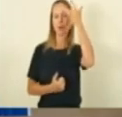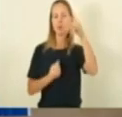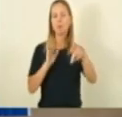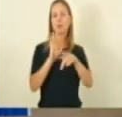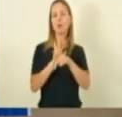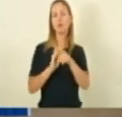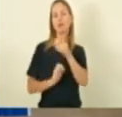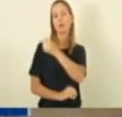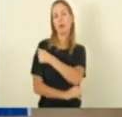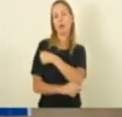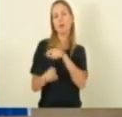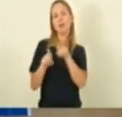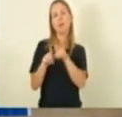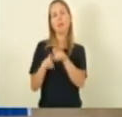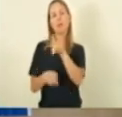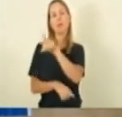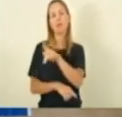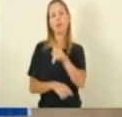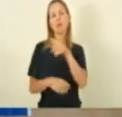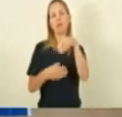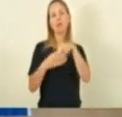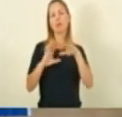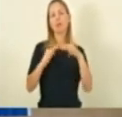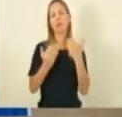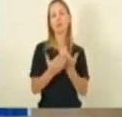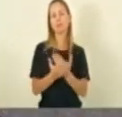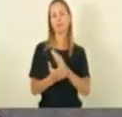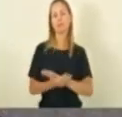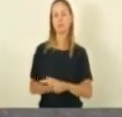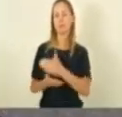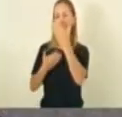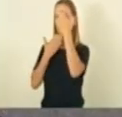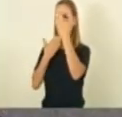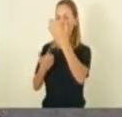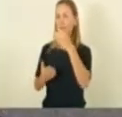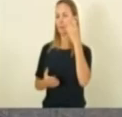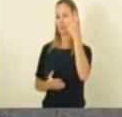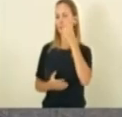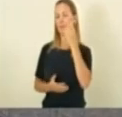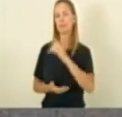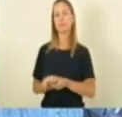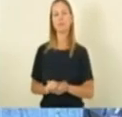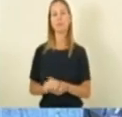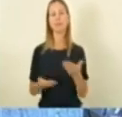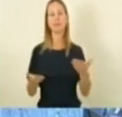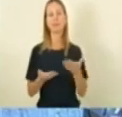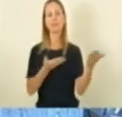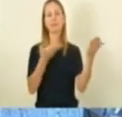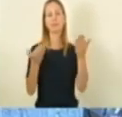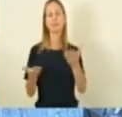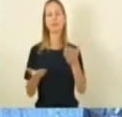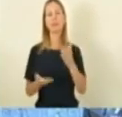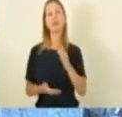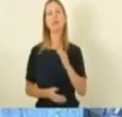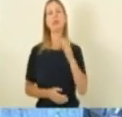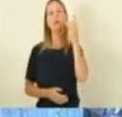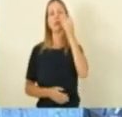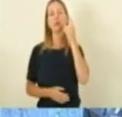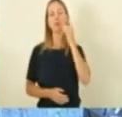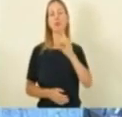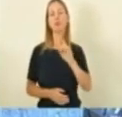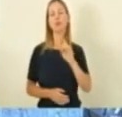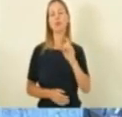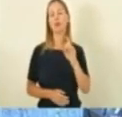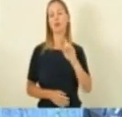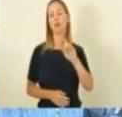escolas. Muito obrigado, deputado Ari. Obrigado, deputado Sérgio Majeski. Com a palavra Doutor Hércules.